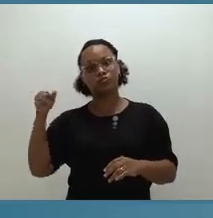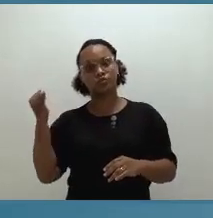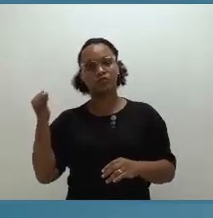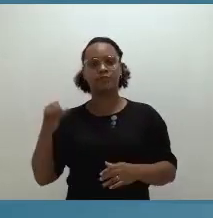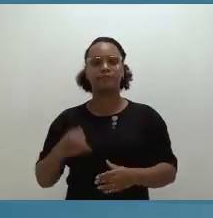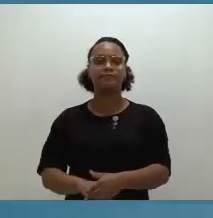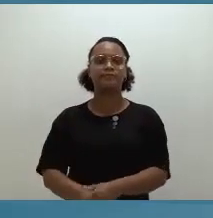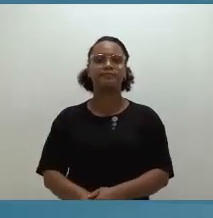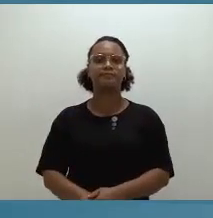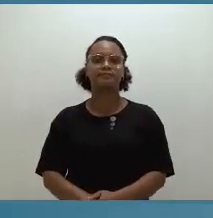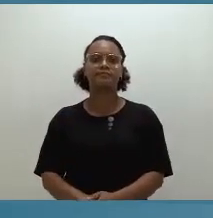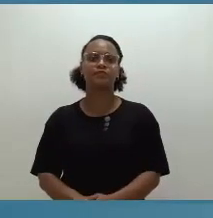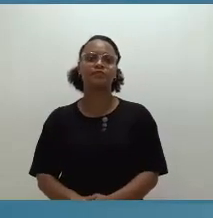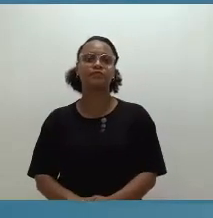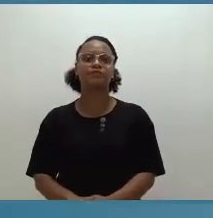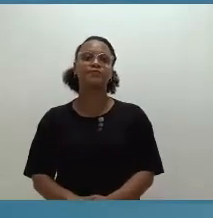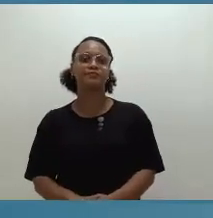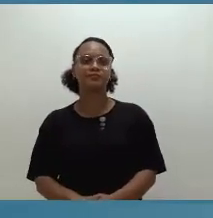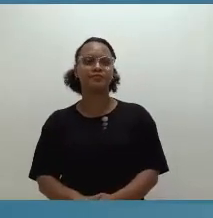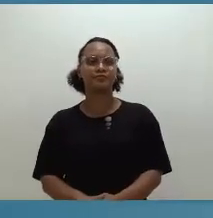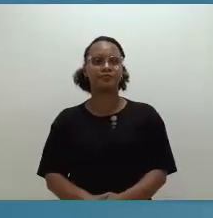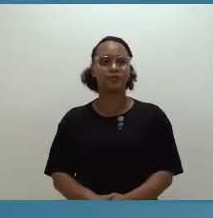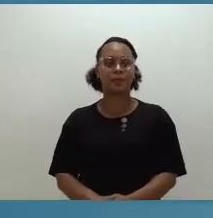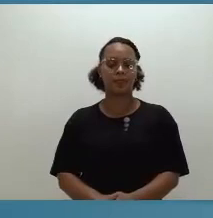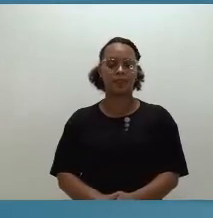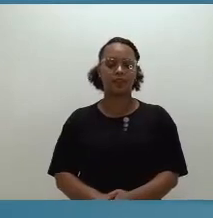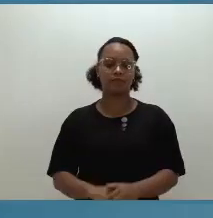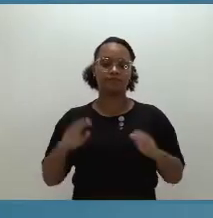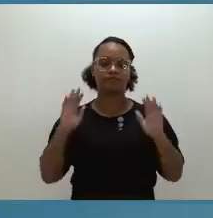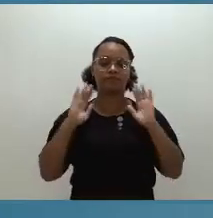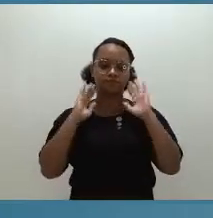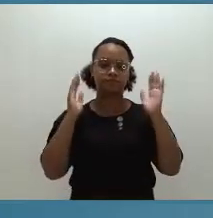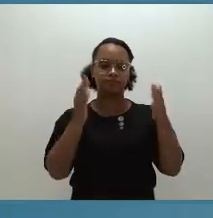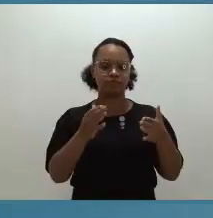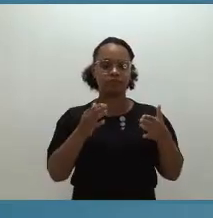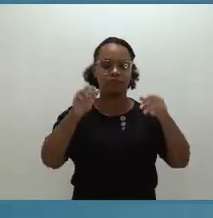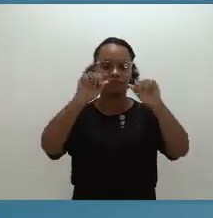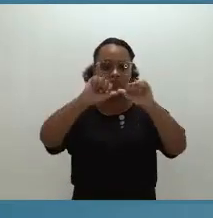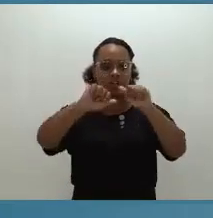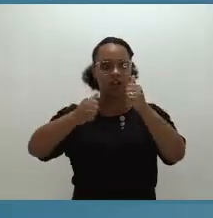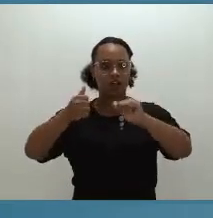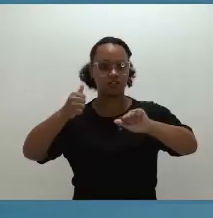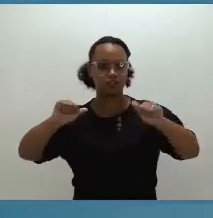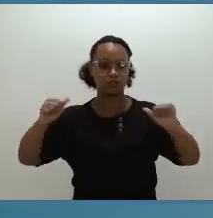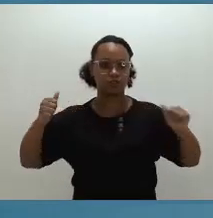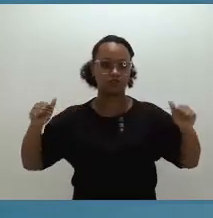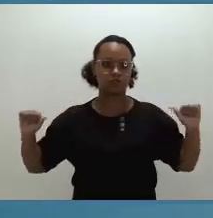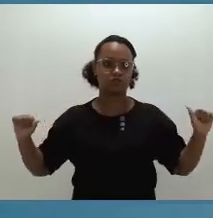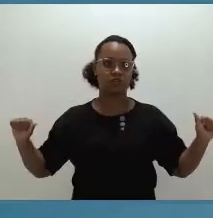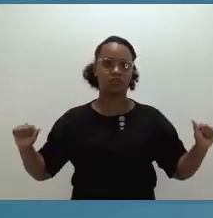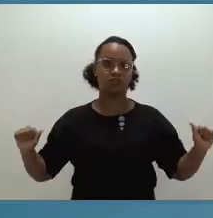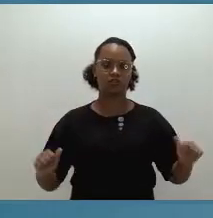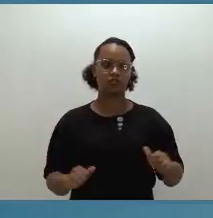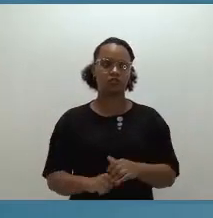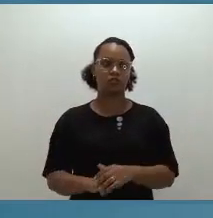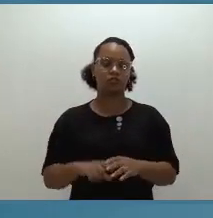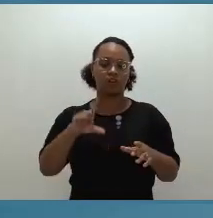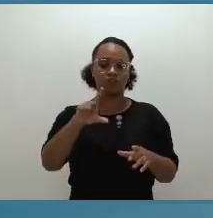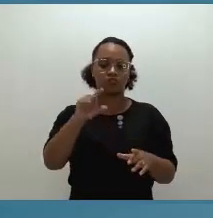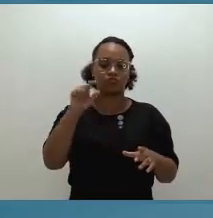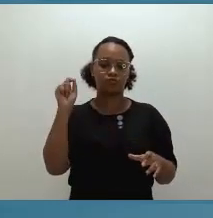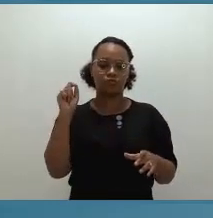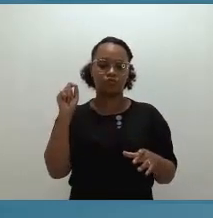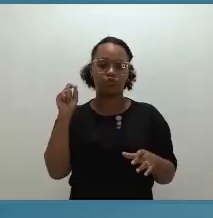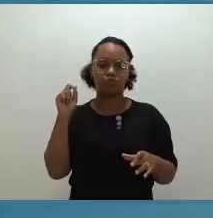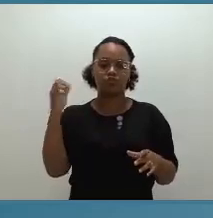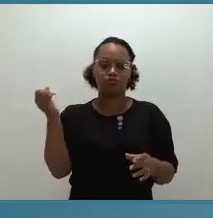Na parte administrativa, nós temos a eleição para escolha dos novos dirigentes do Tribunal de Justiça do